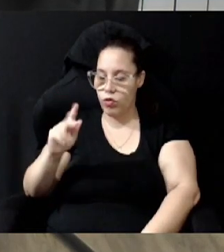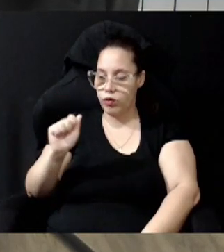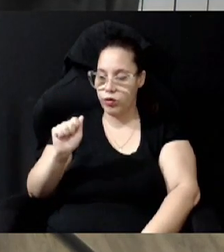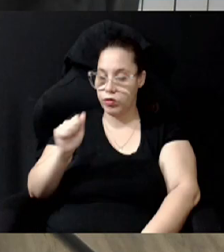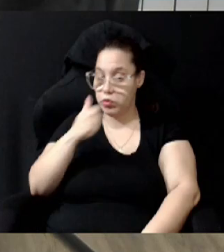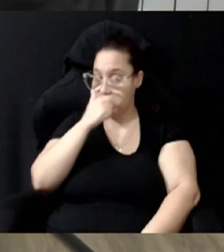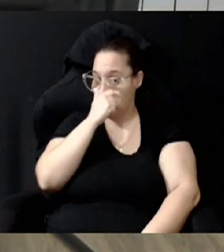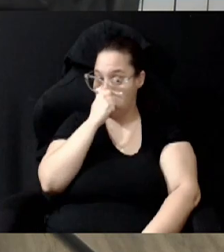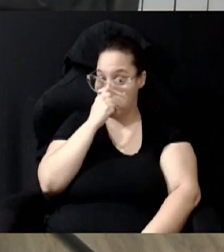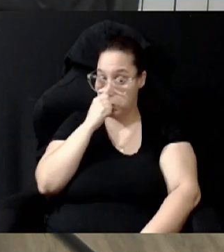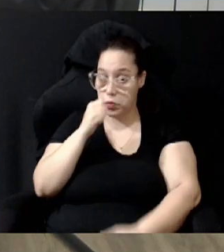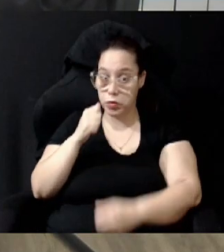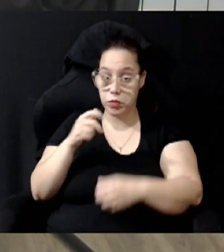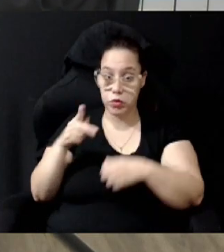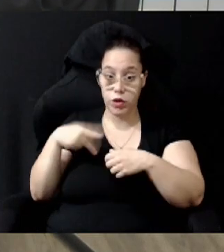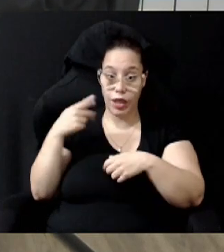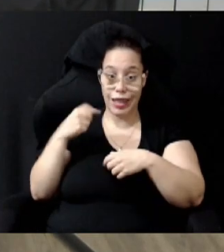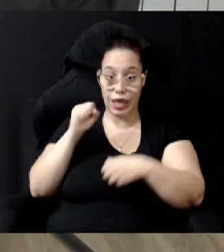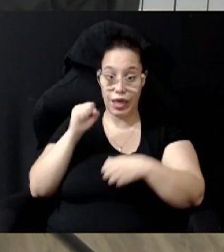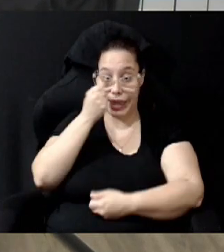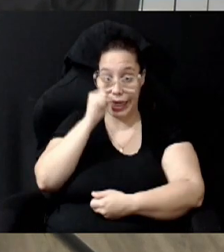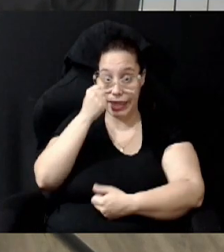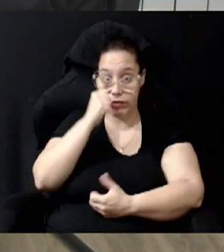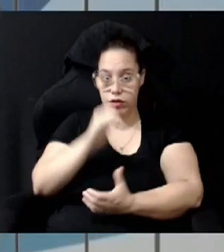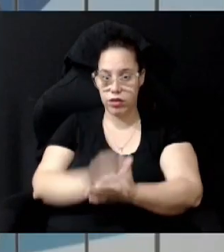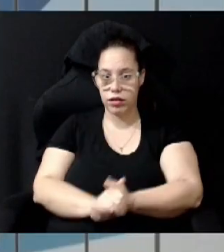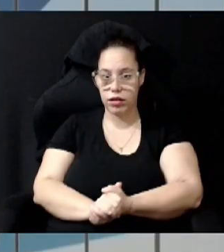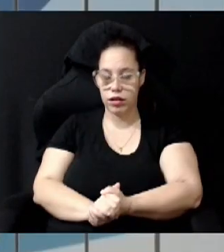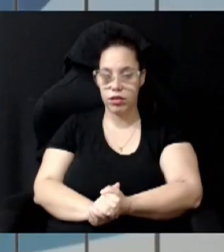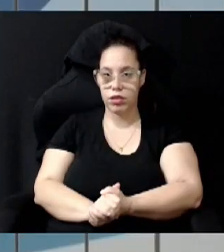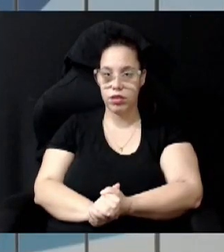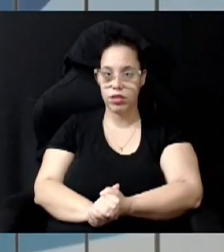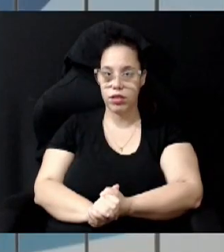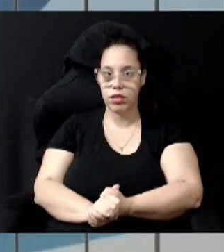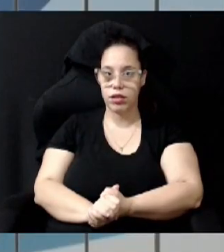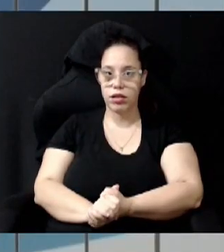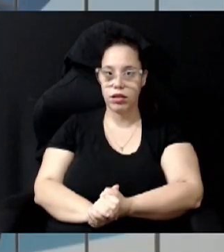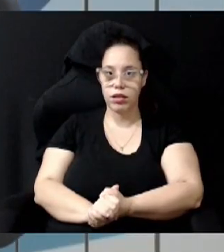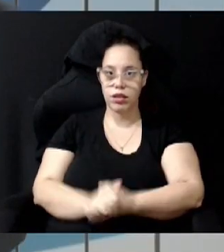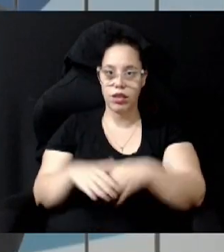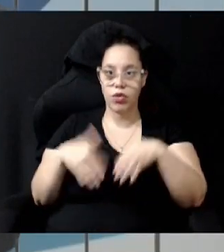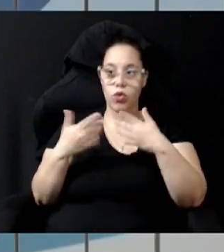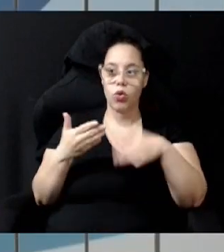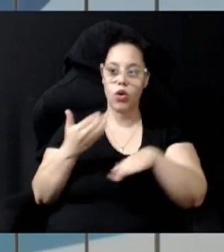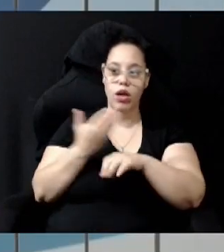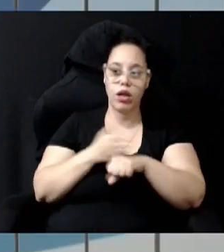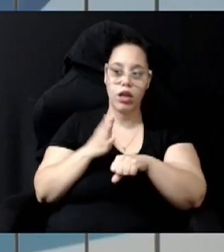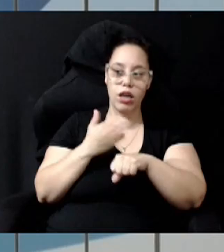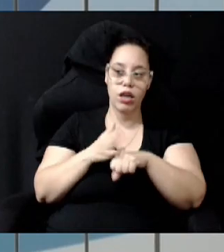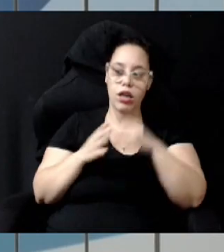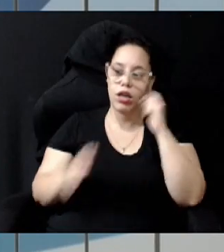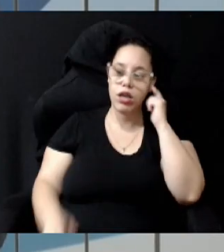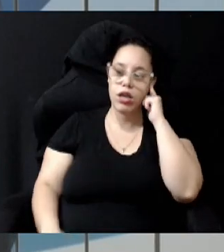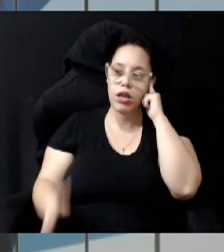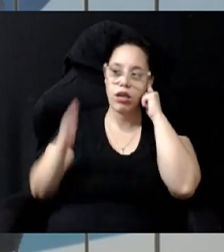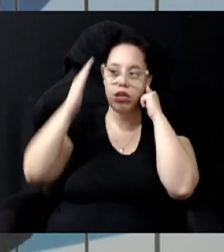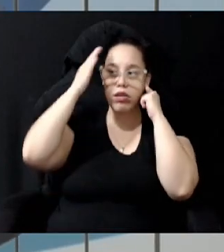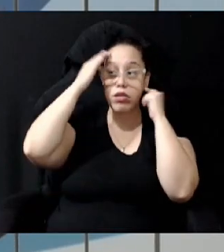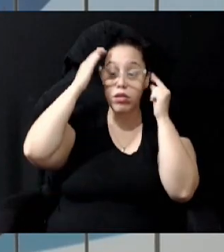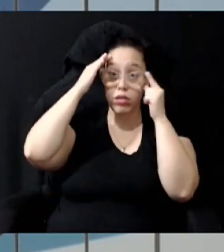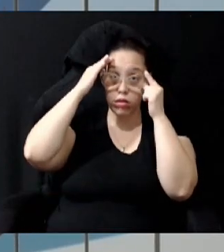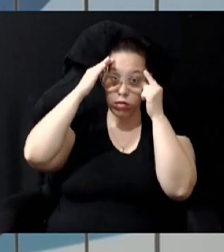Judiciário, que é o mais grave, né? Eduardo Cunha, qual era a tarefa, hoje nós sabemos, do Eduardo Cunha?